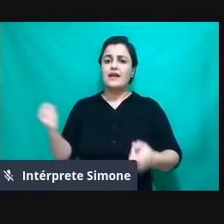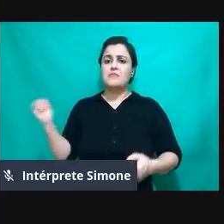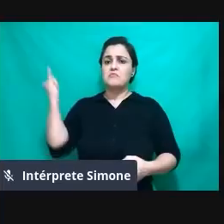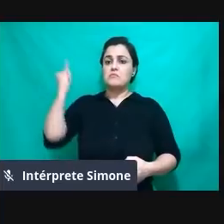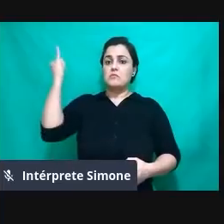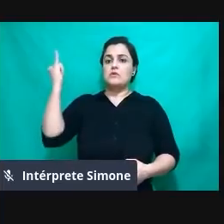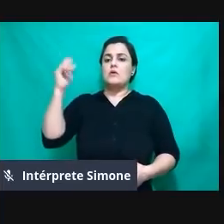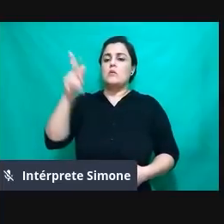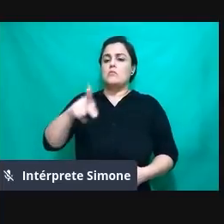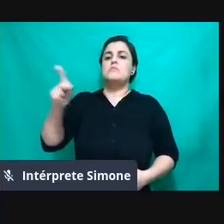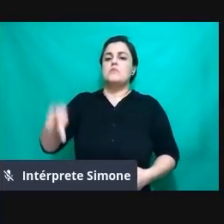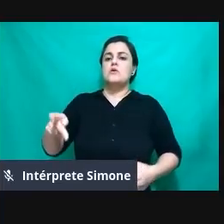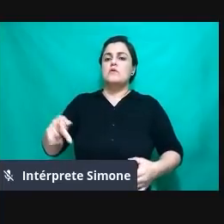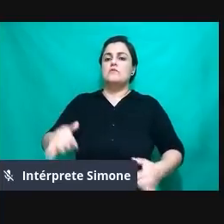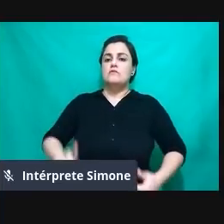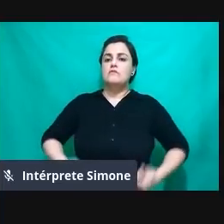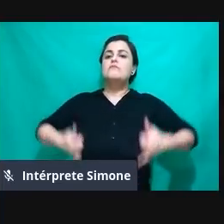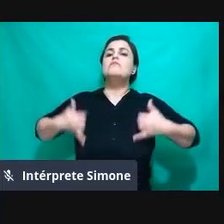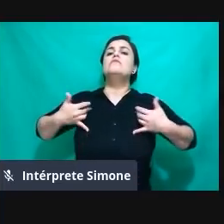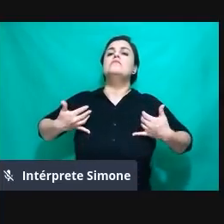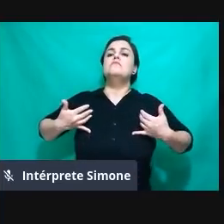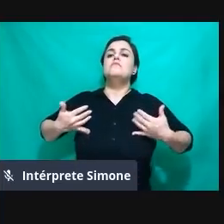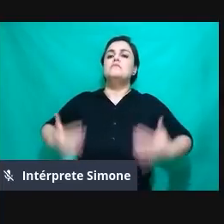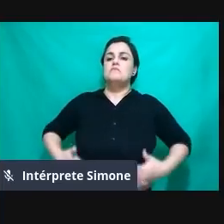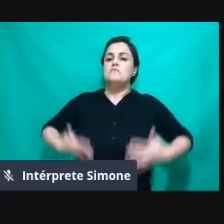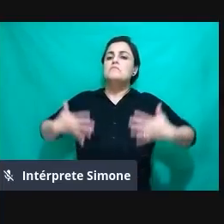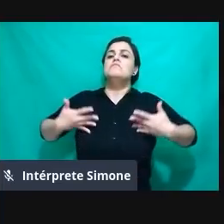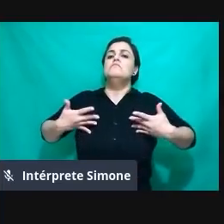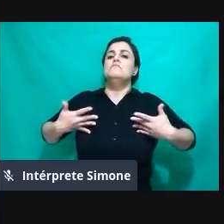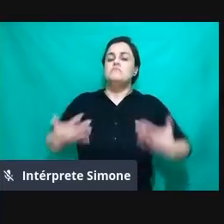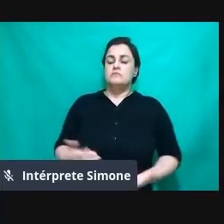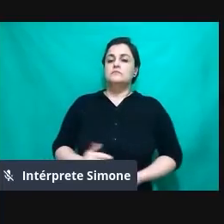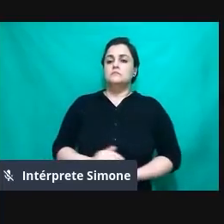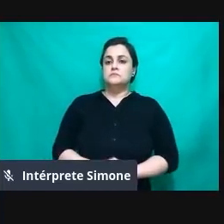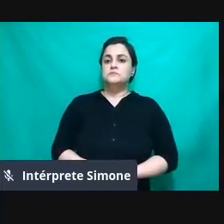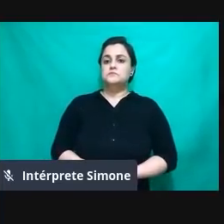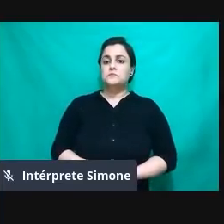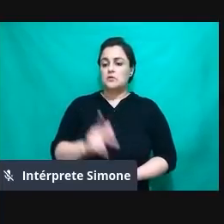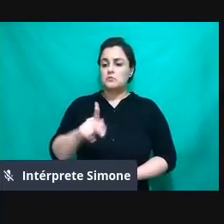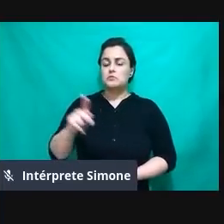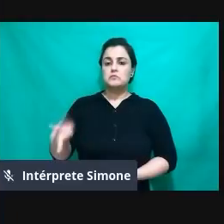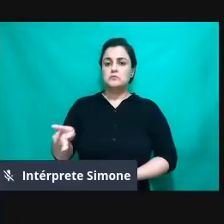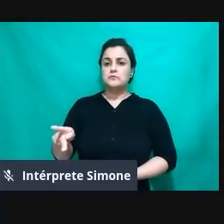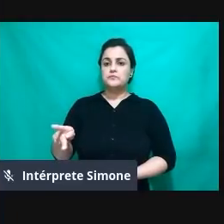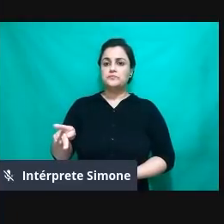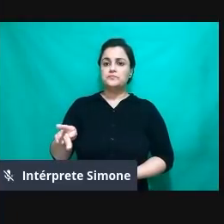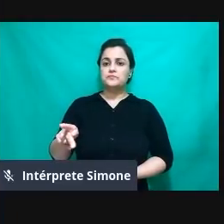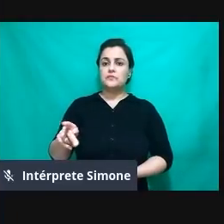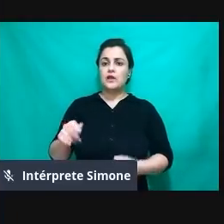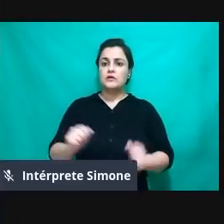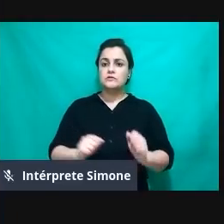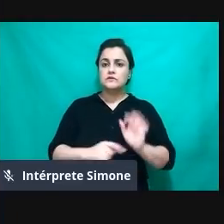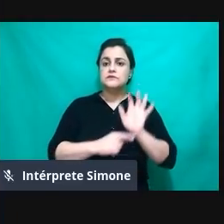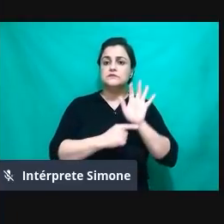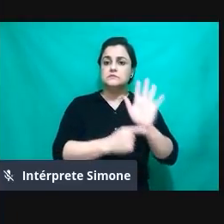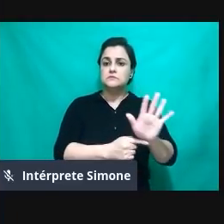somos professores, né, e estamos aqui também representando toda uma rede,